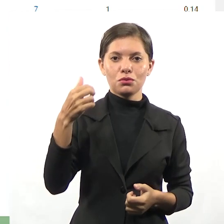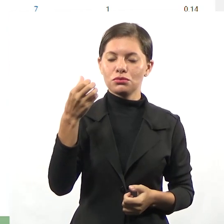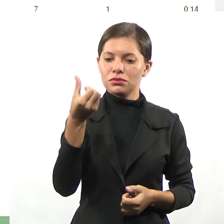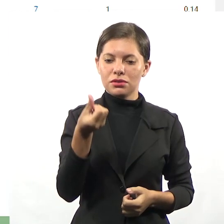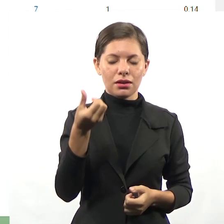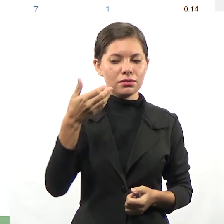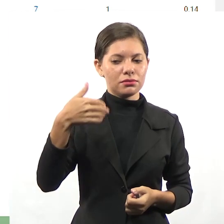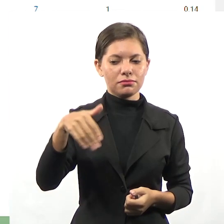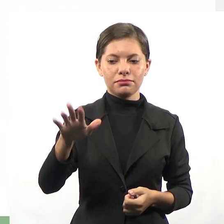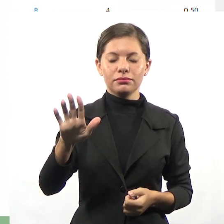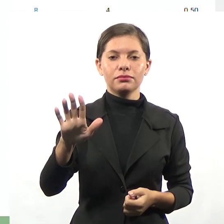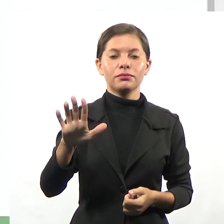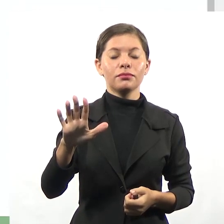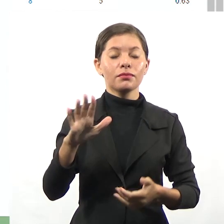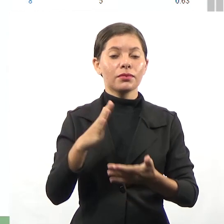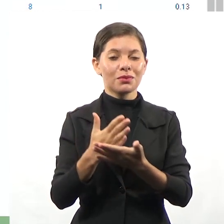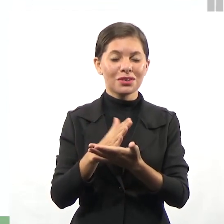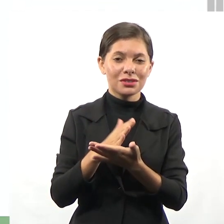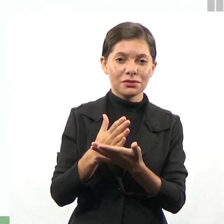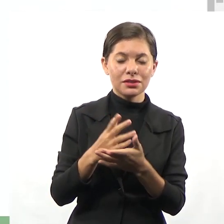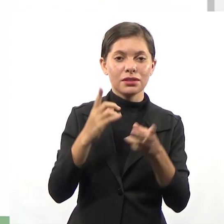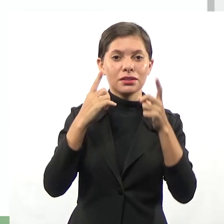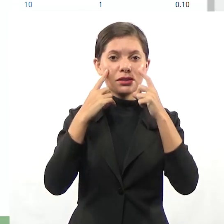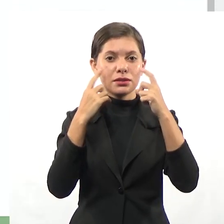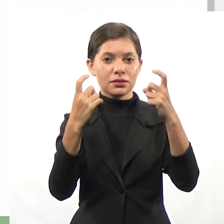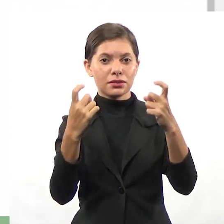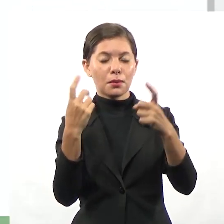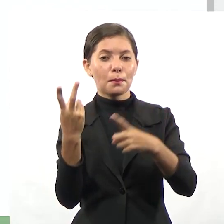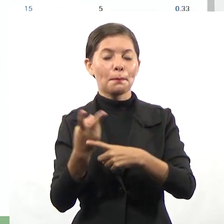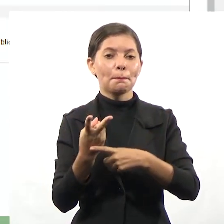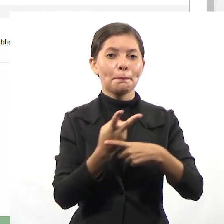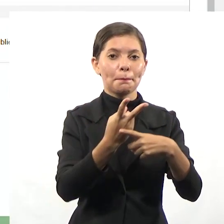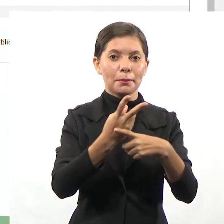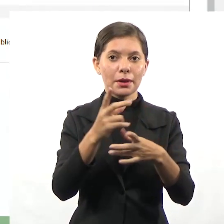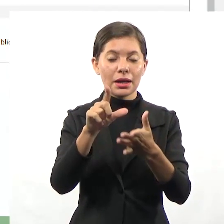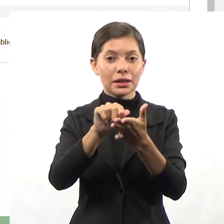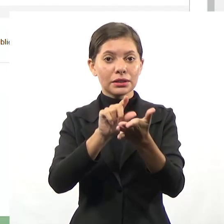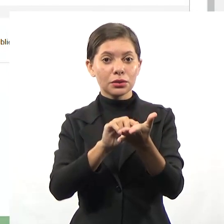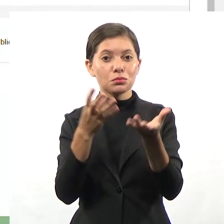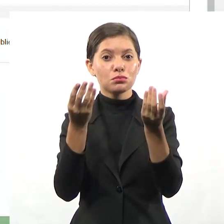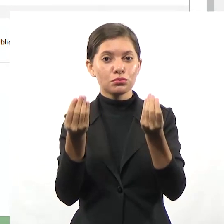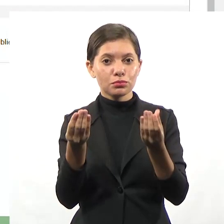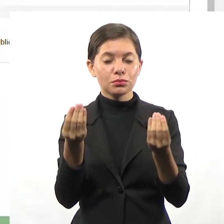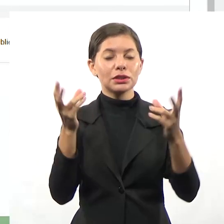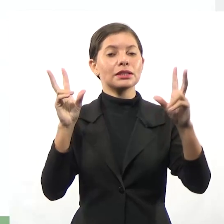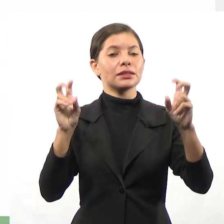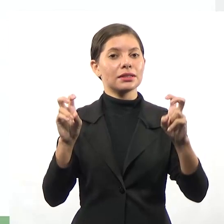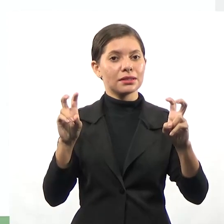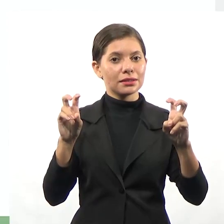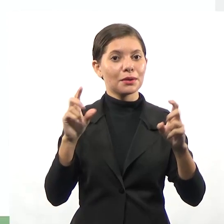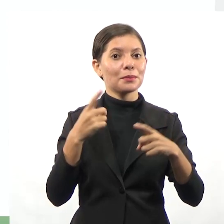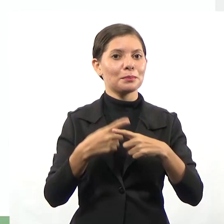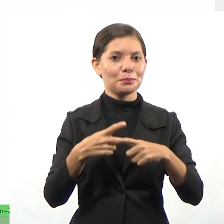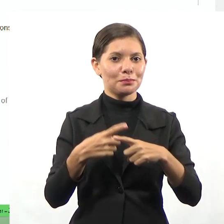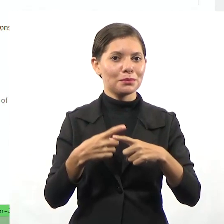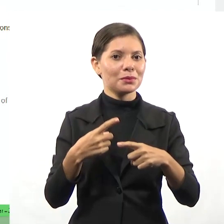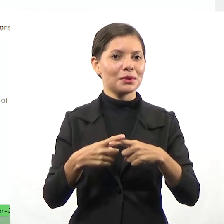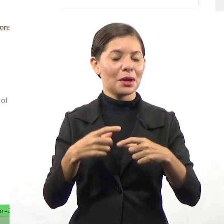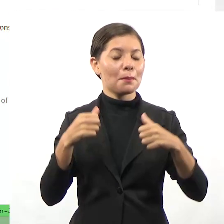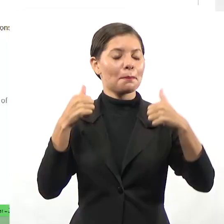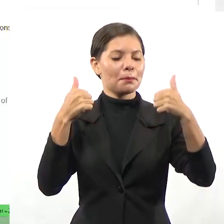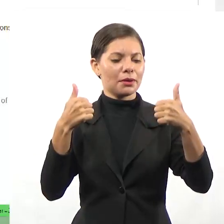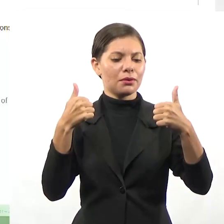que provavelmente ele é relevante. Além disso, eu consigo verificar, por exemplo,